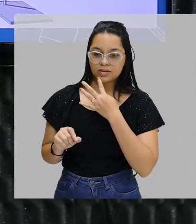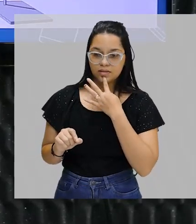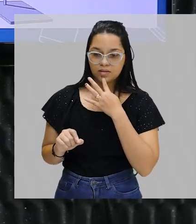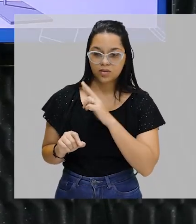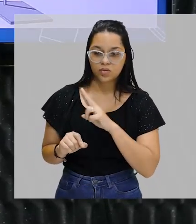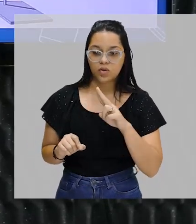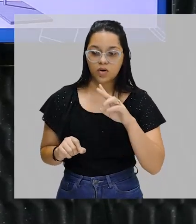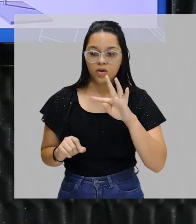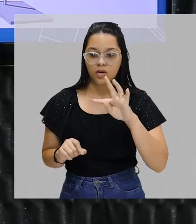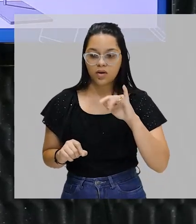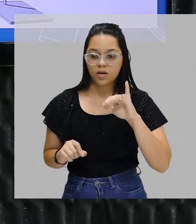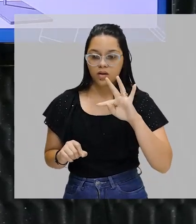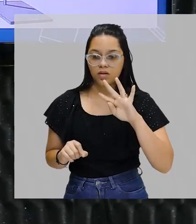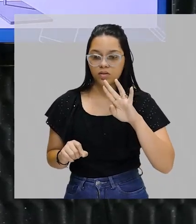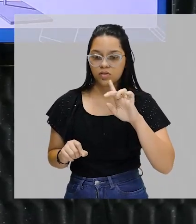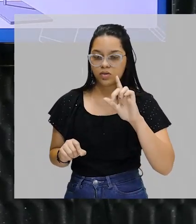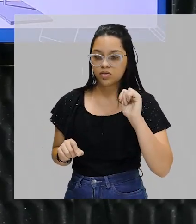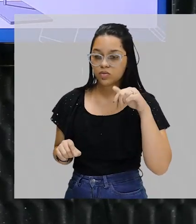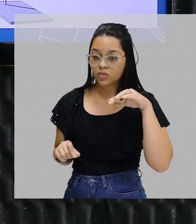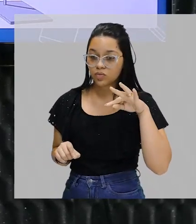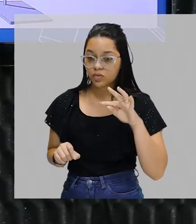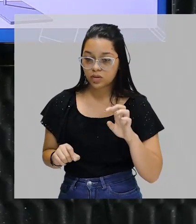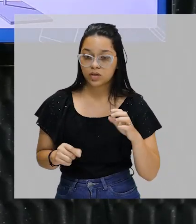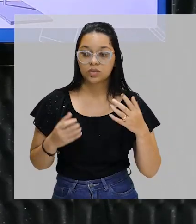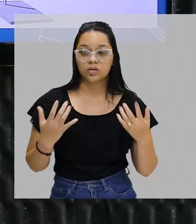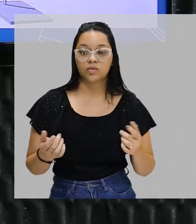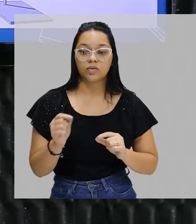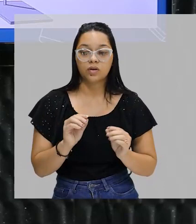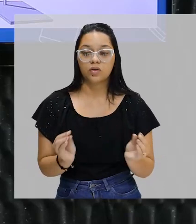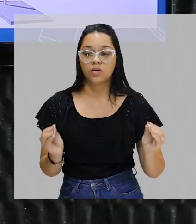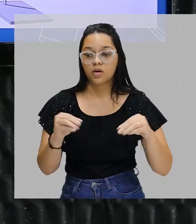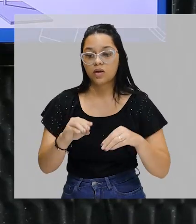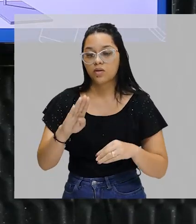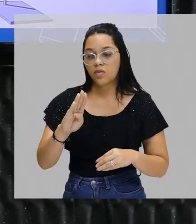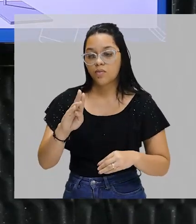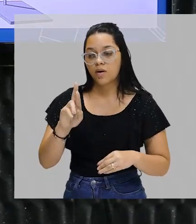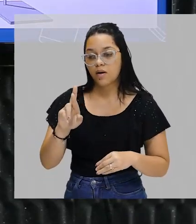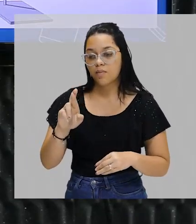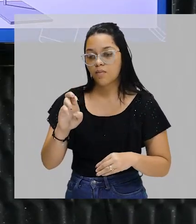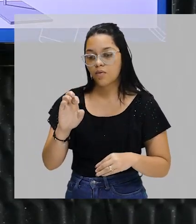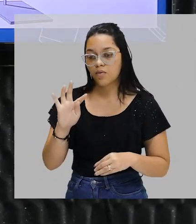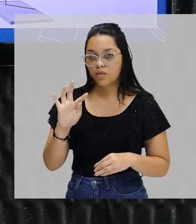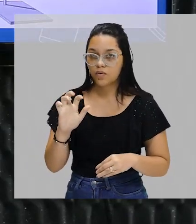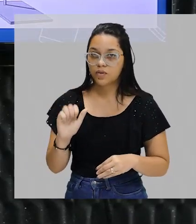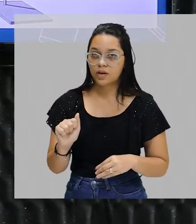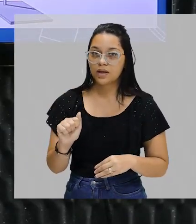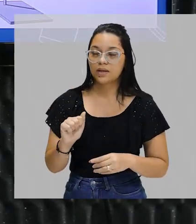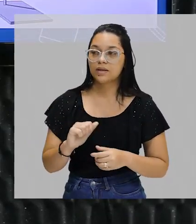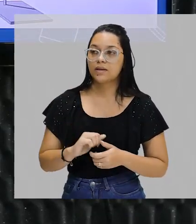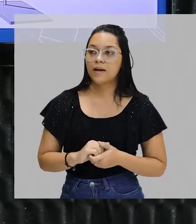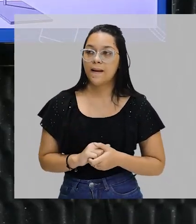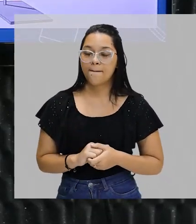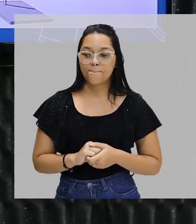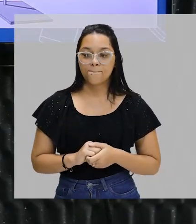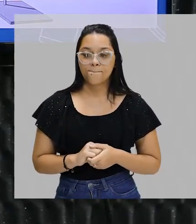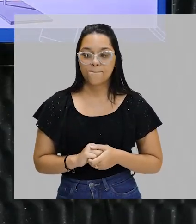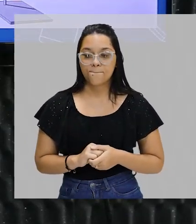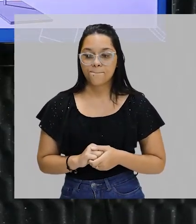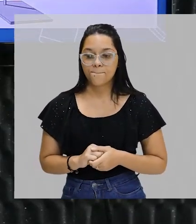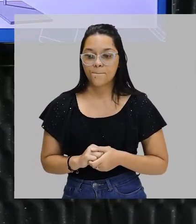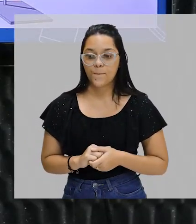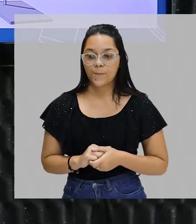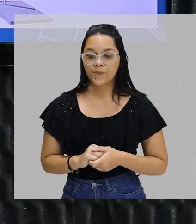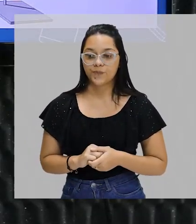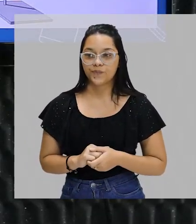é denominada titulante, o qual é colocado em uma bureta. A bureta é esse equipamento aqui,